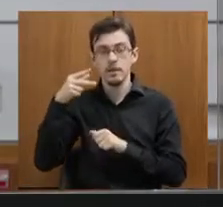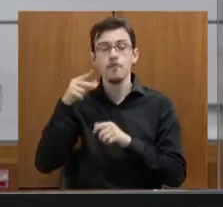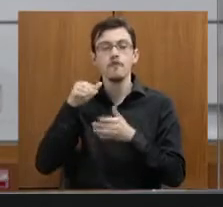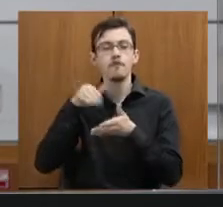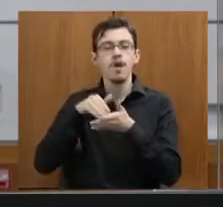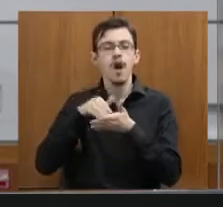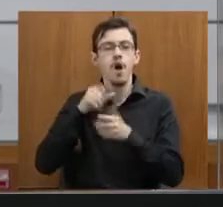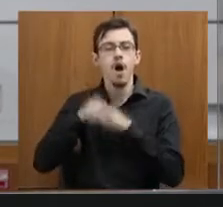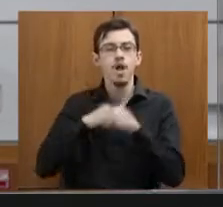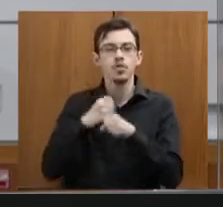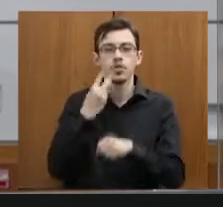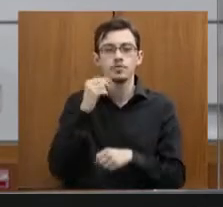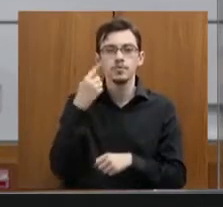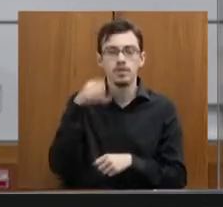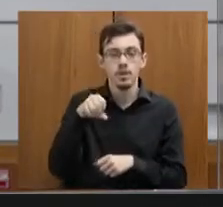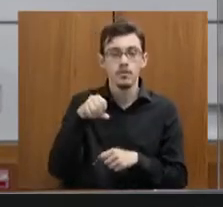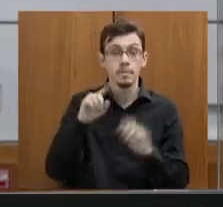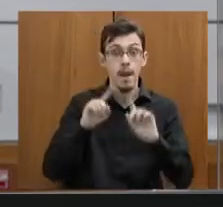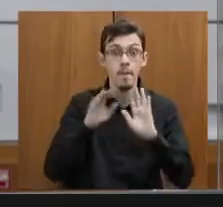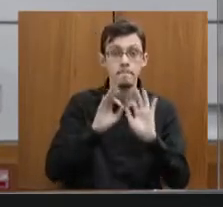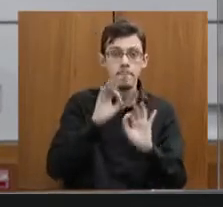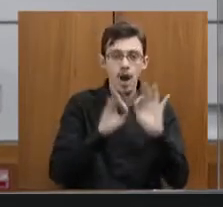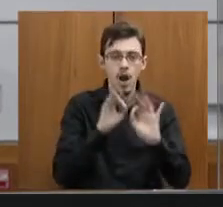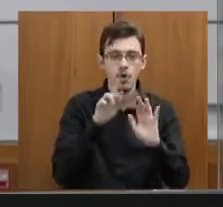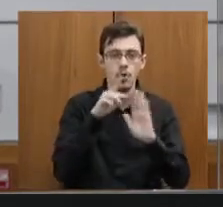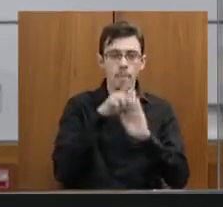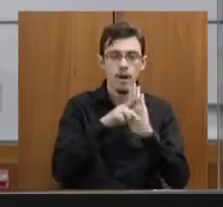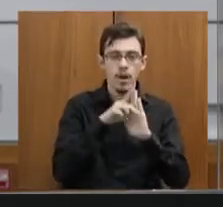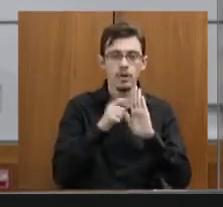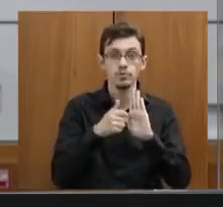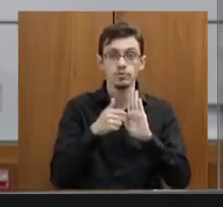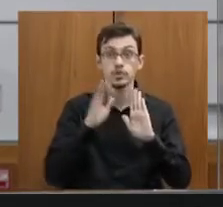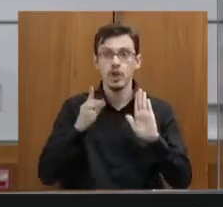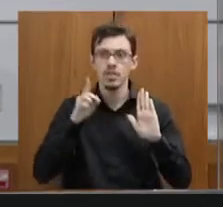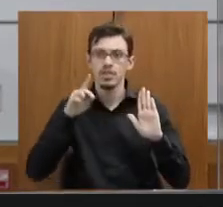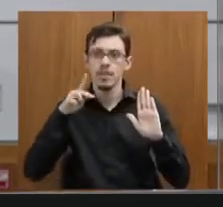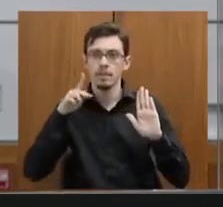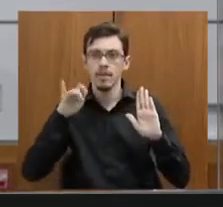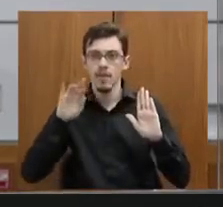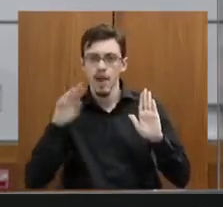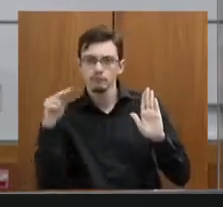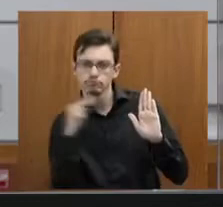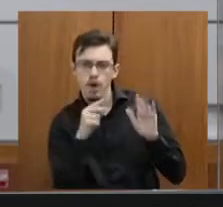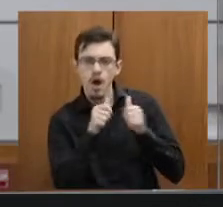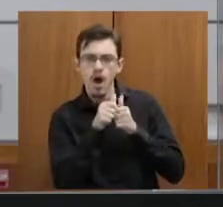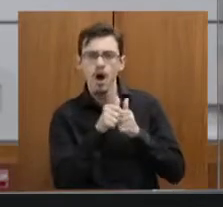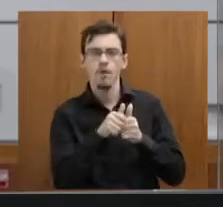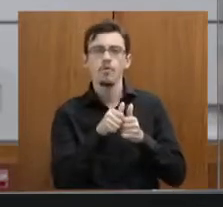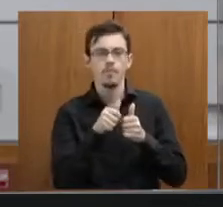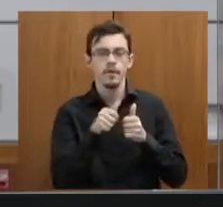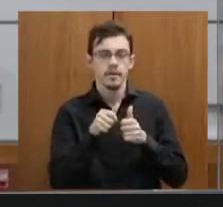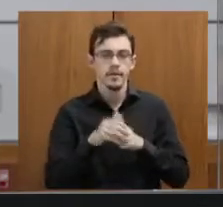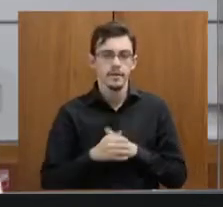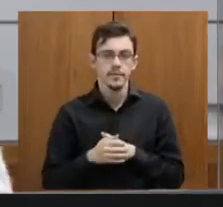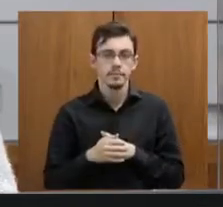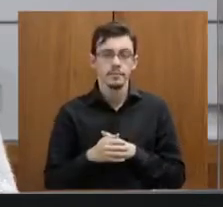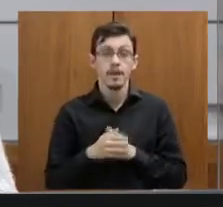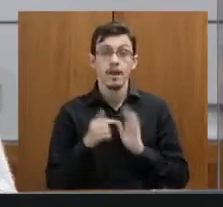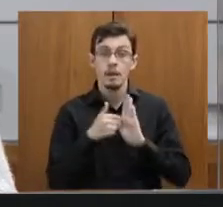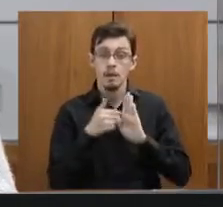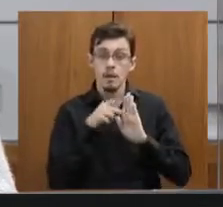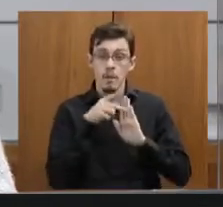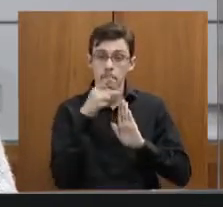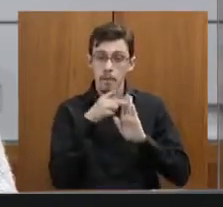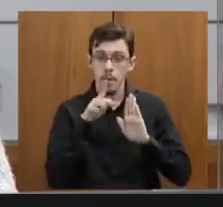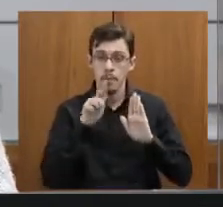final do ano de 2019 esse pano está sob monitoramento da diretoria e do confie nesse plano boa